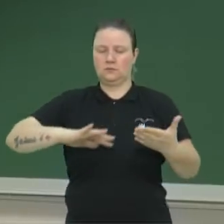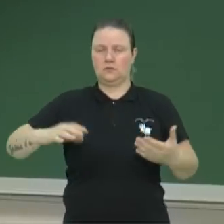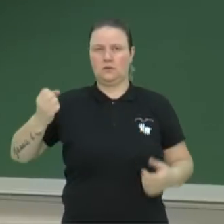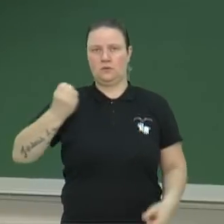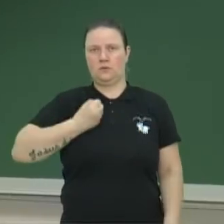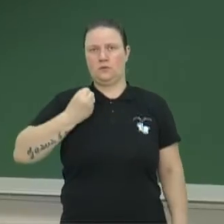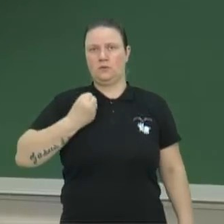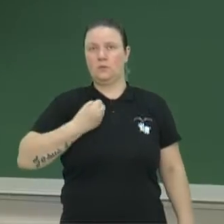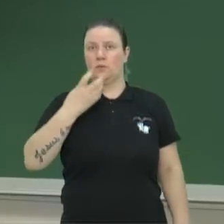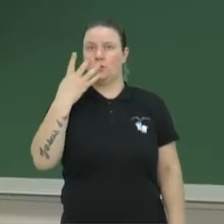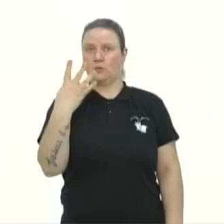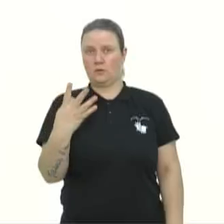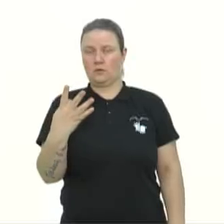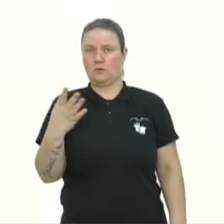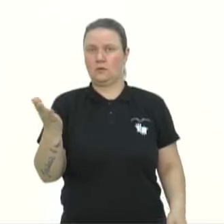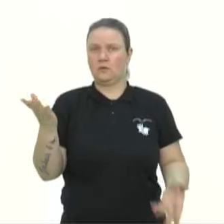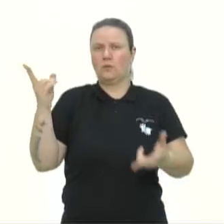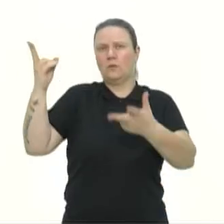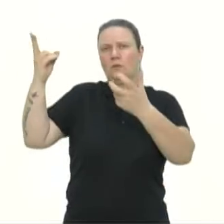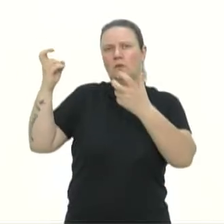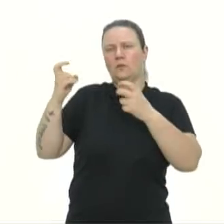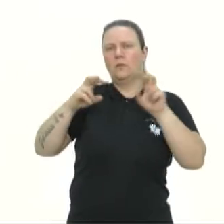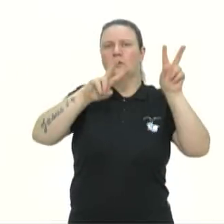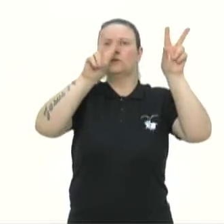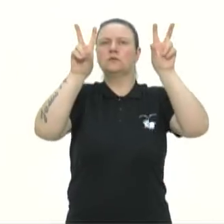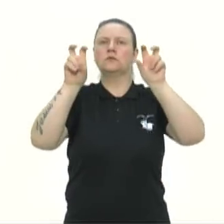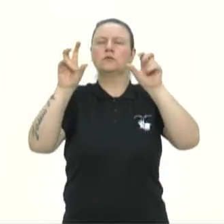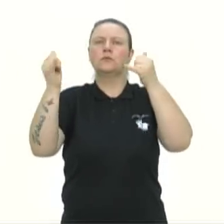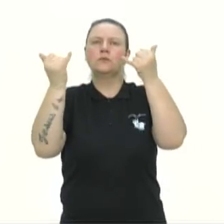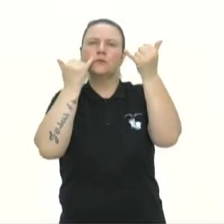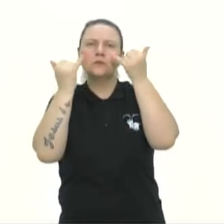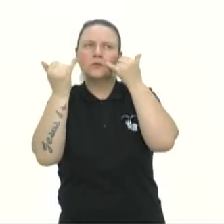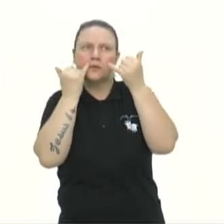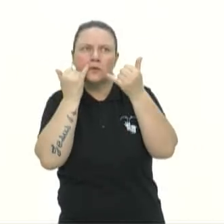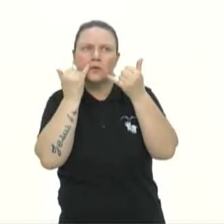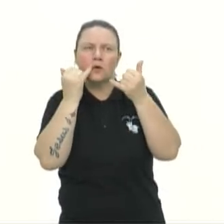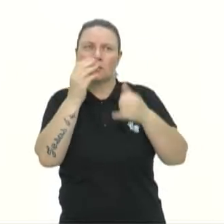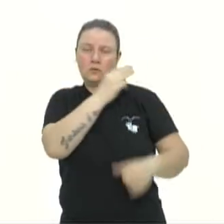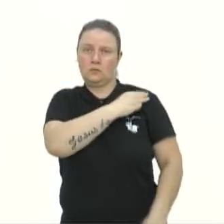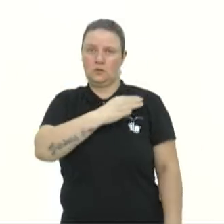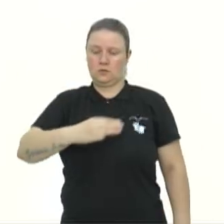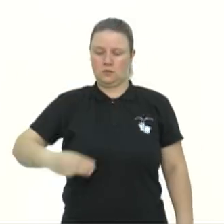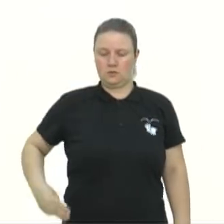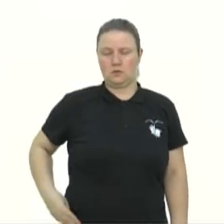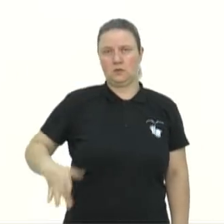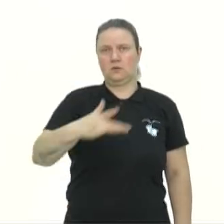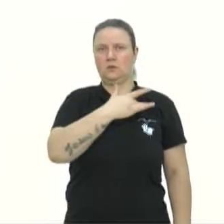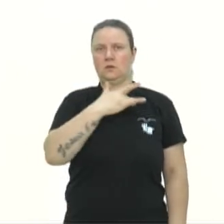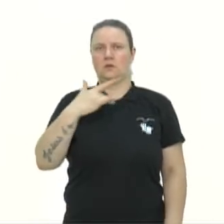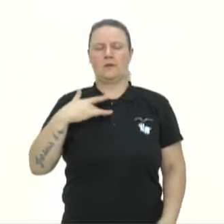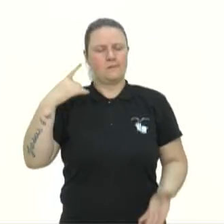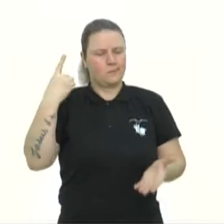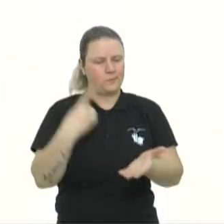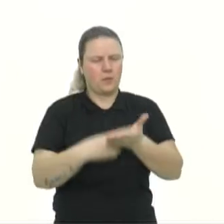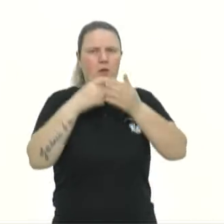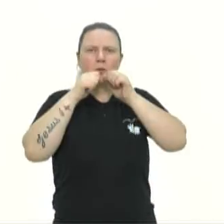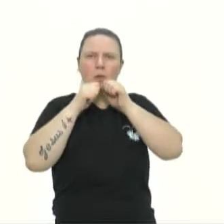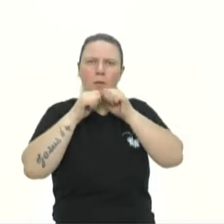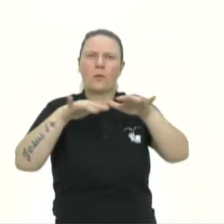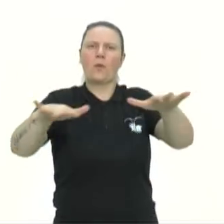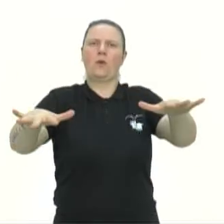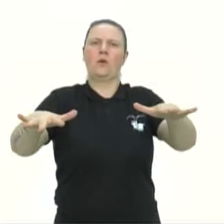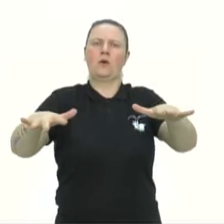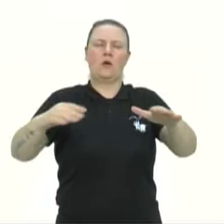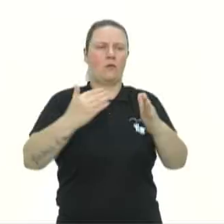nós trabalhamos. Observe o título da notícia. Ministério da Saúde lança campanha para aumentar doação